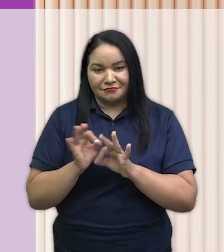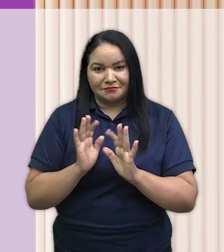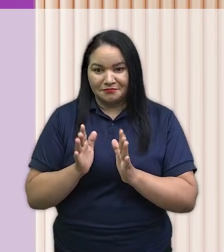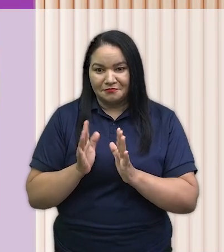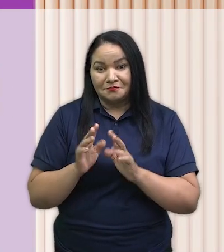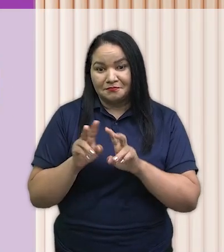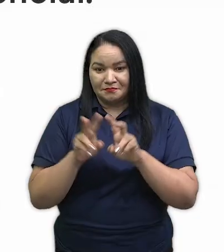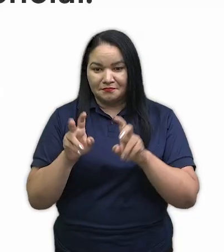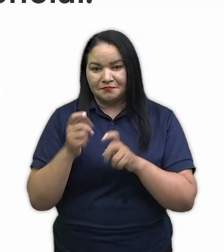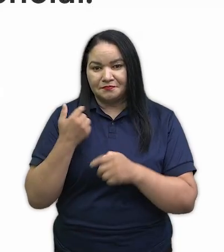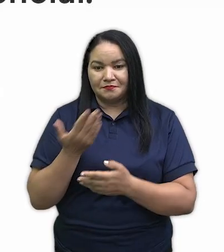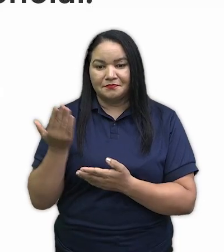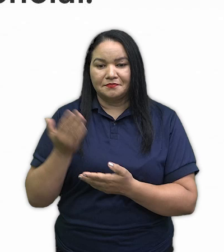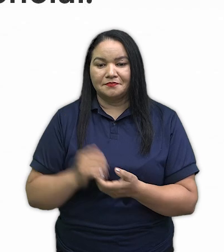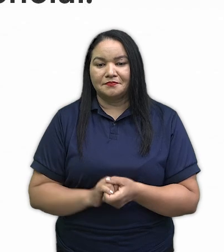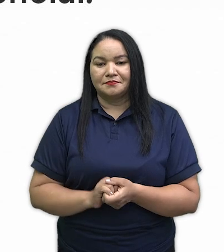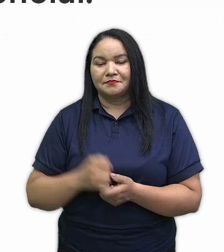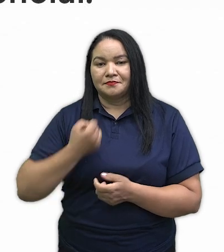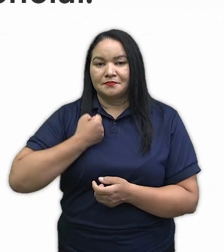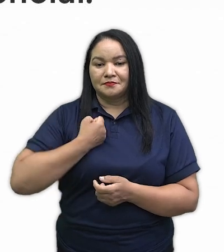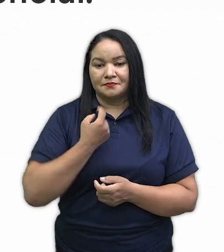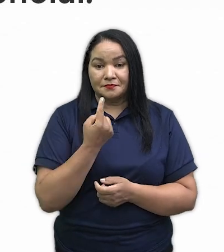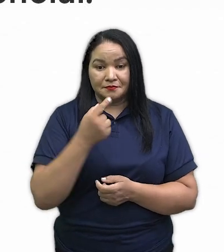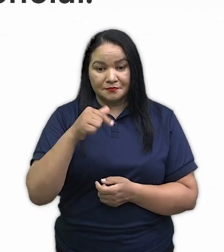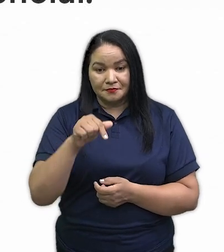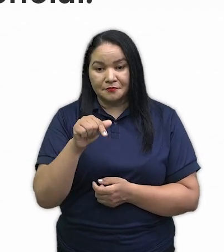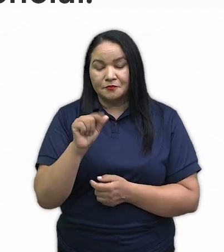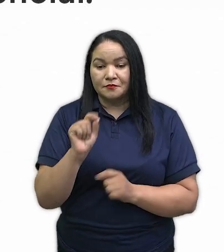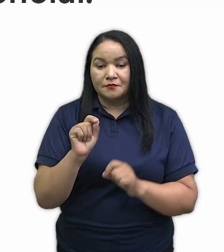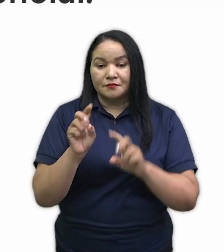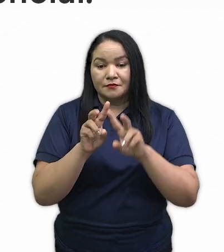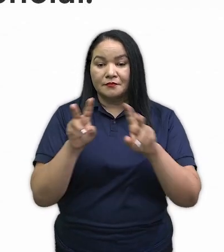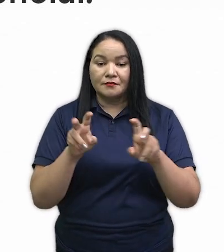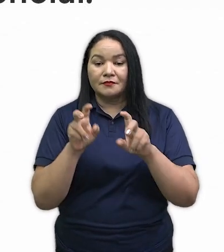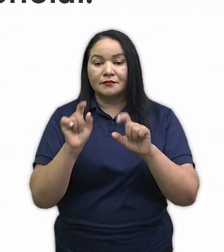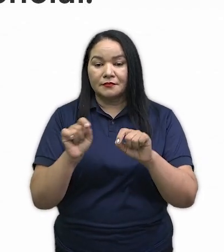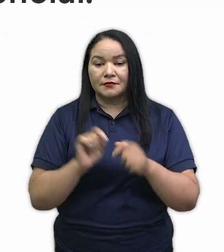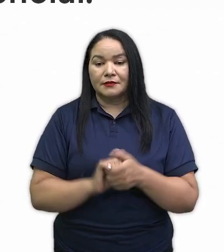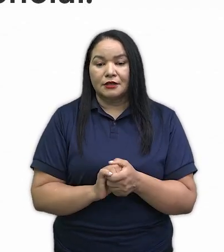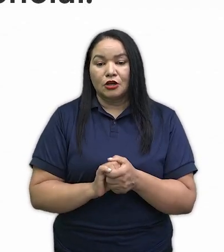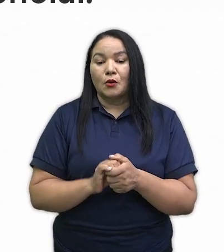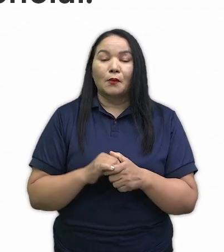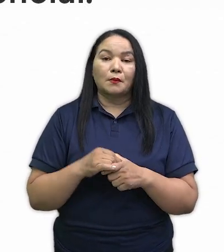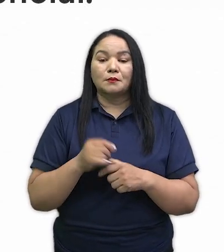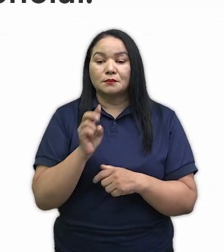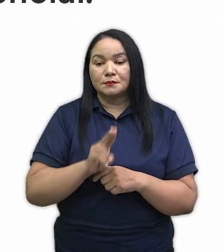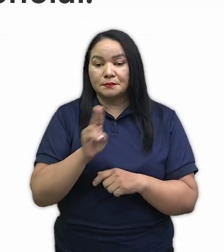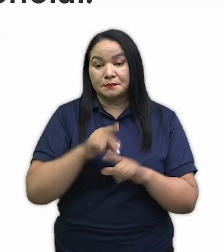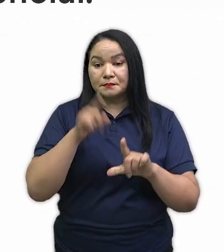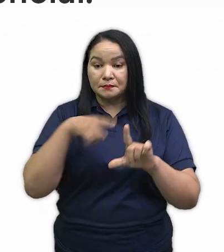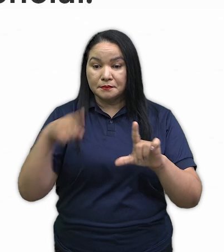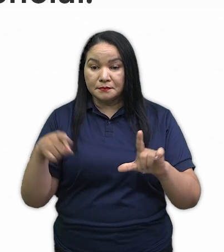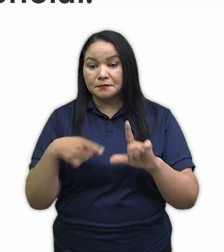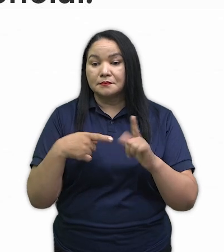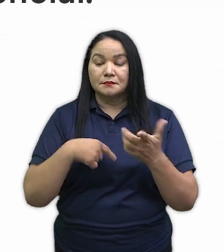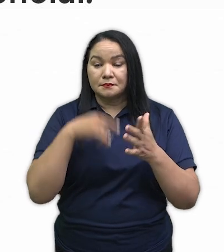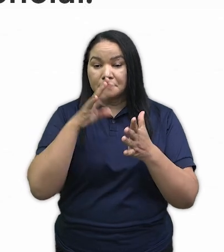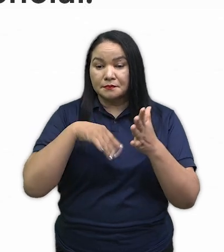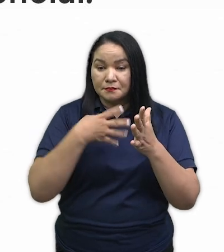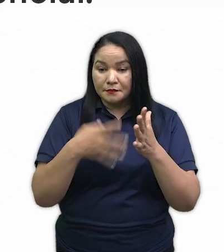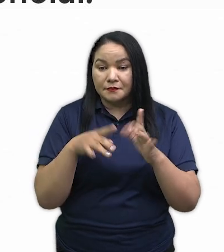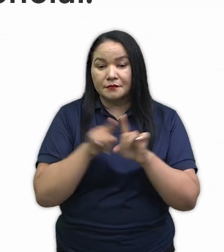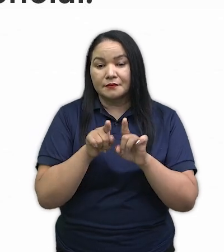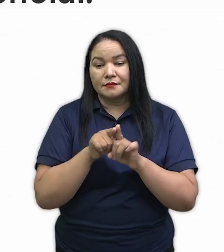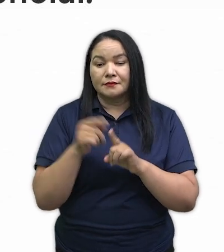Vamos então conhecer? A nossa aula de número 17 tem como objeto de conhecimento utilização de gráficos e planilhas que